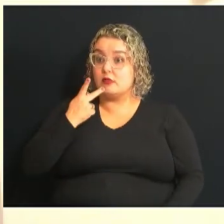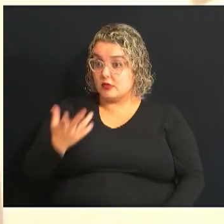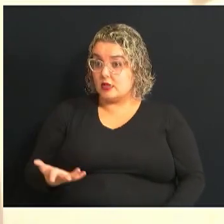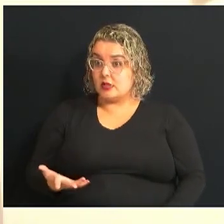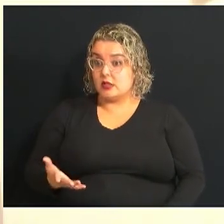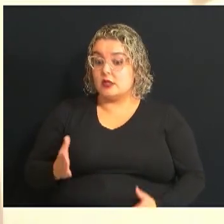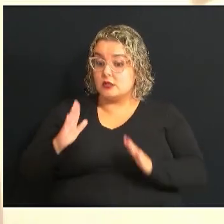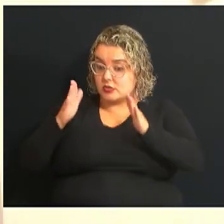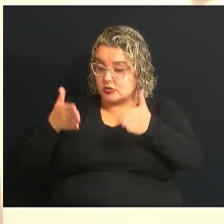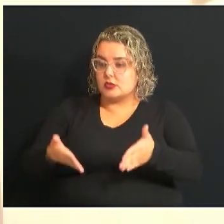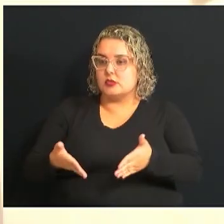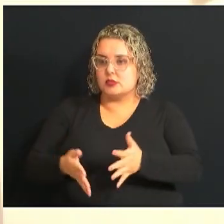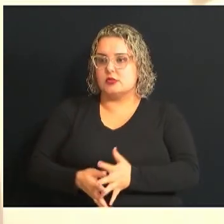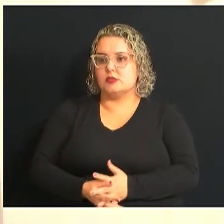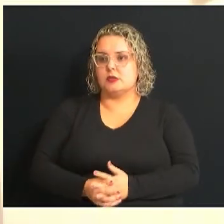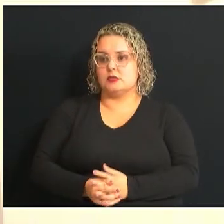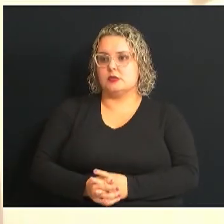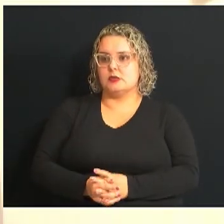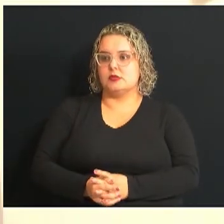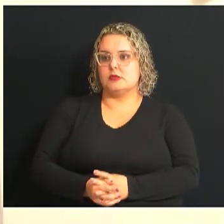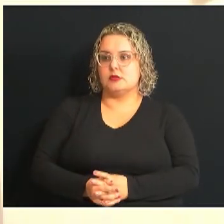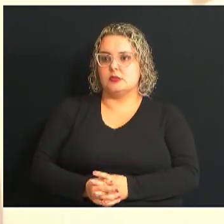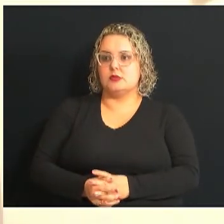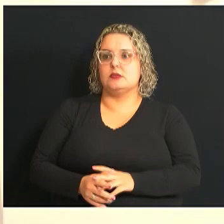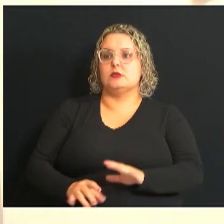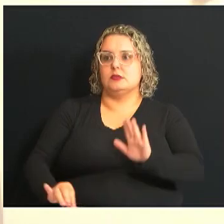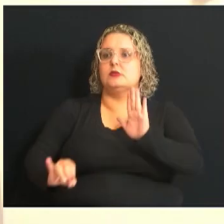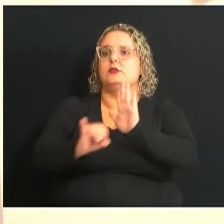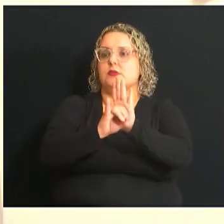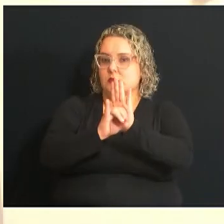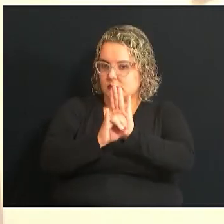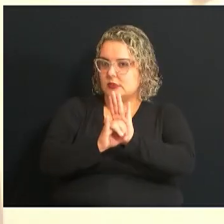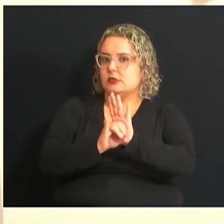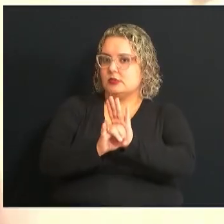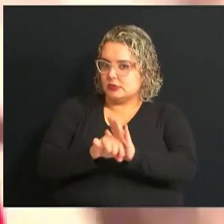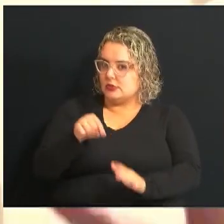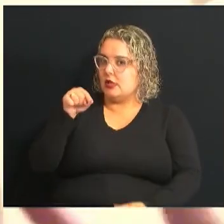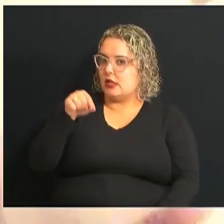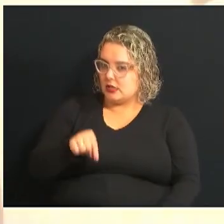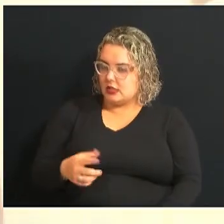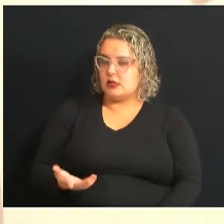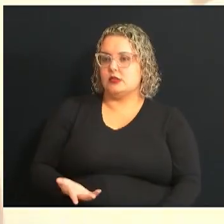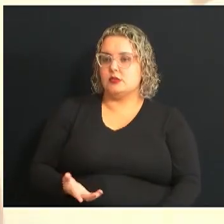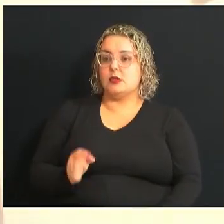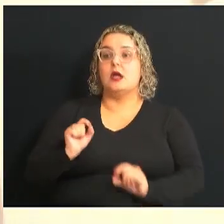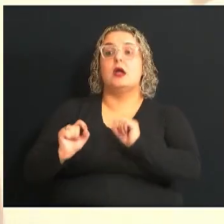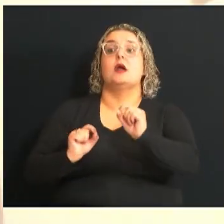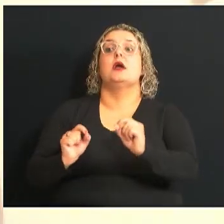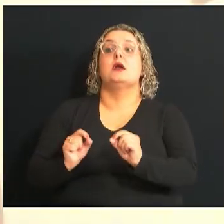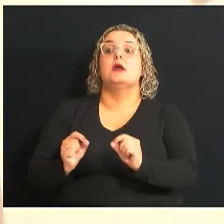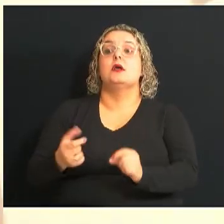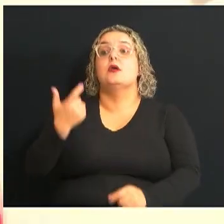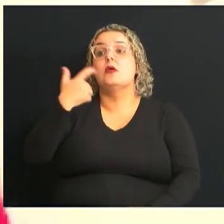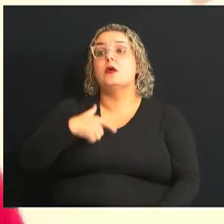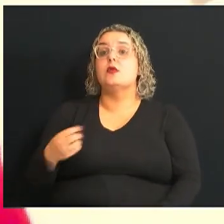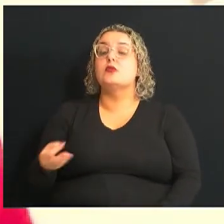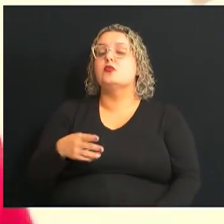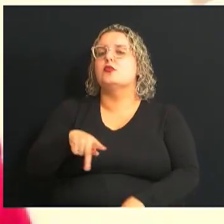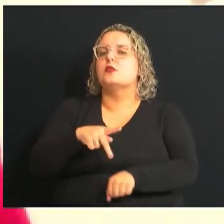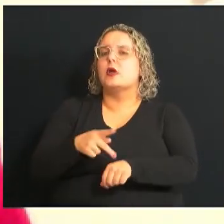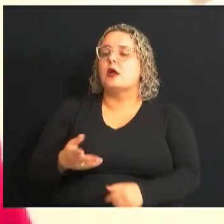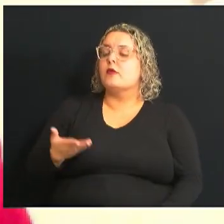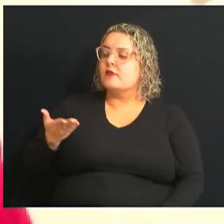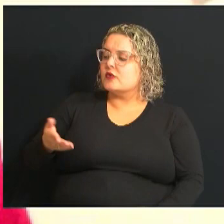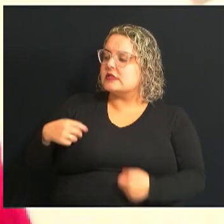ponto dessa questão identitária mesmo, sabe? De quem sou eu nesse novo país. Você precisou mudar